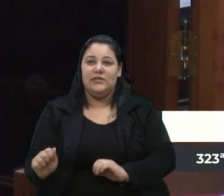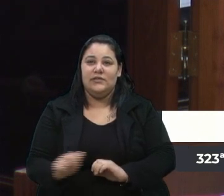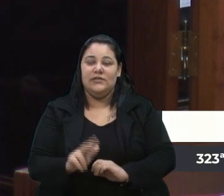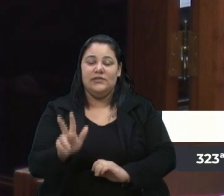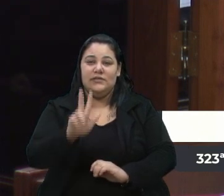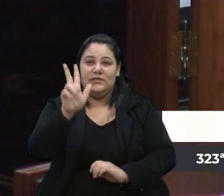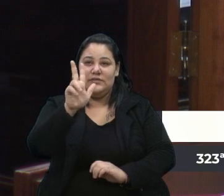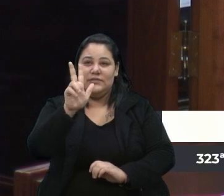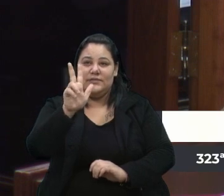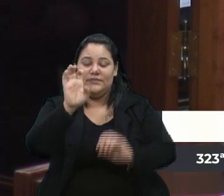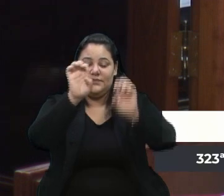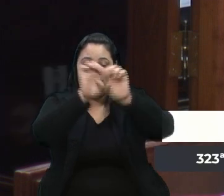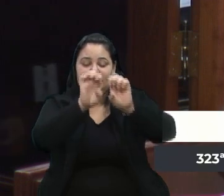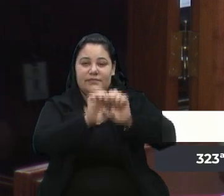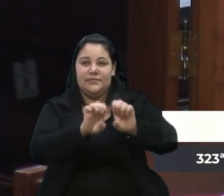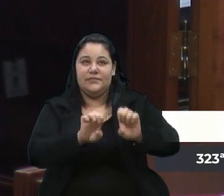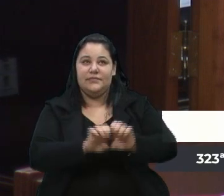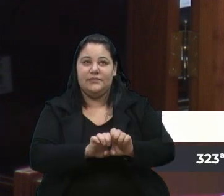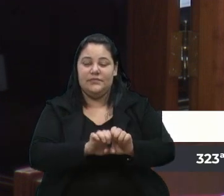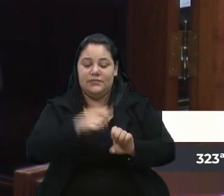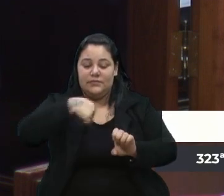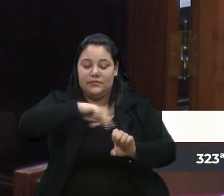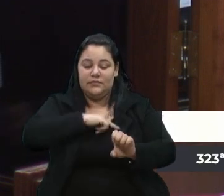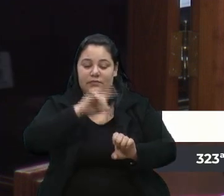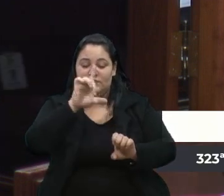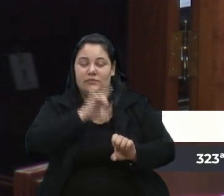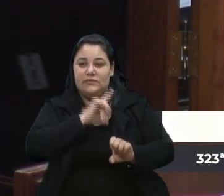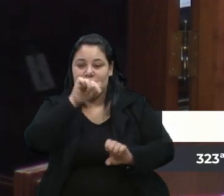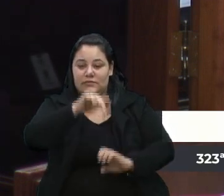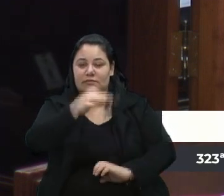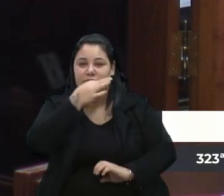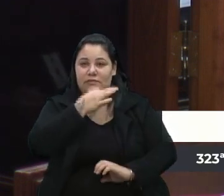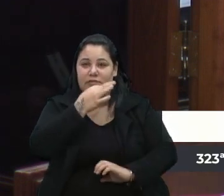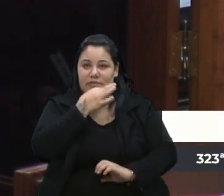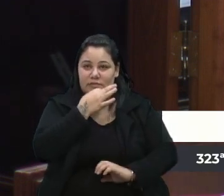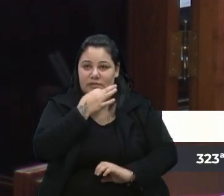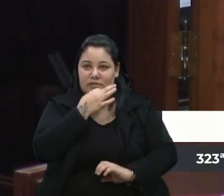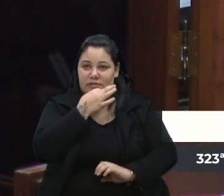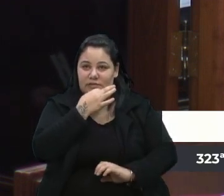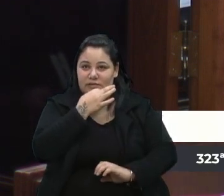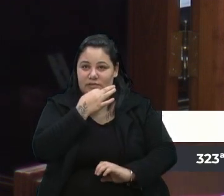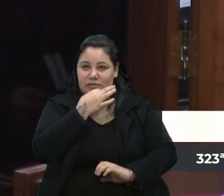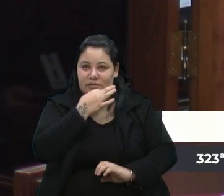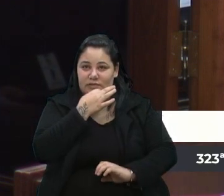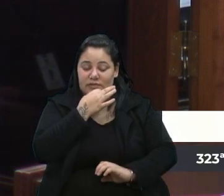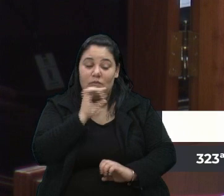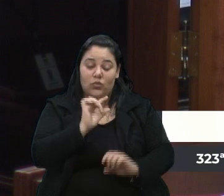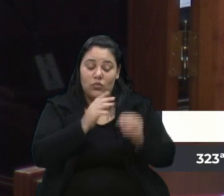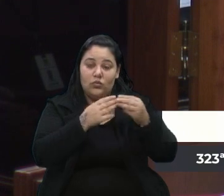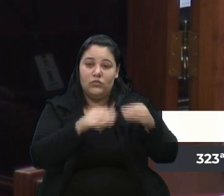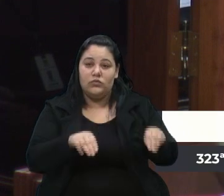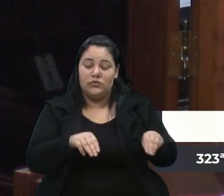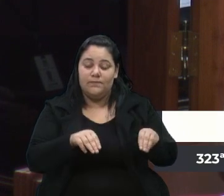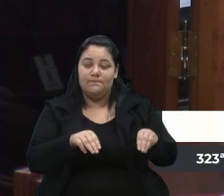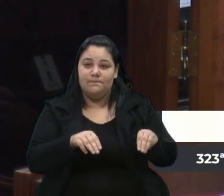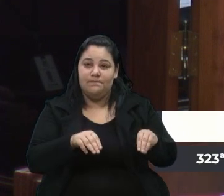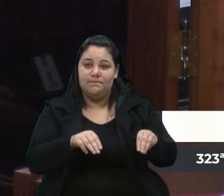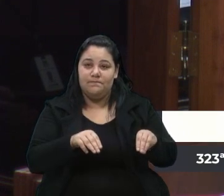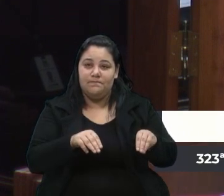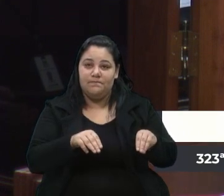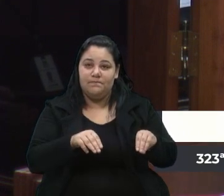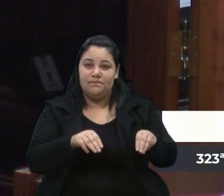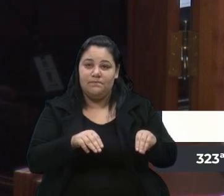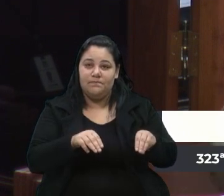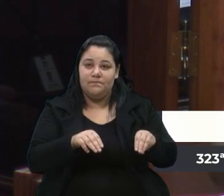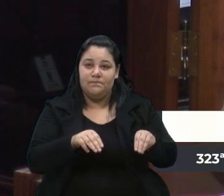a estrutura que nós temos em Caxias do Sul que é um dos poucos museus da